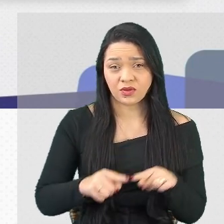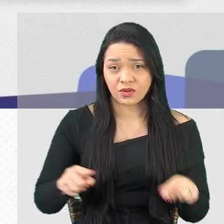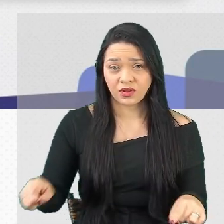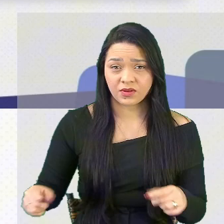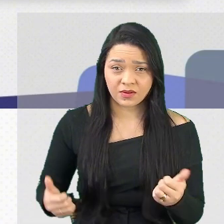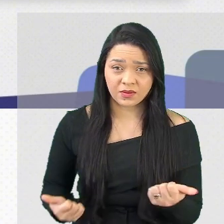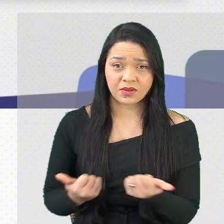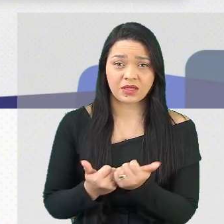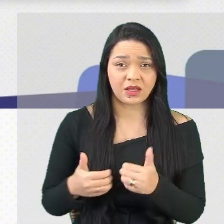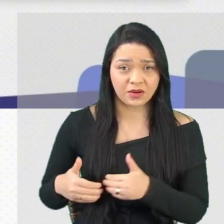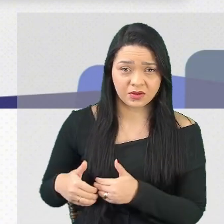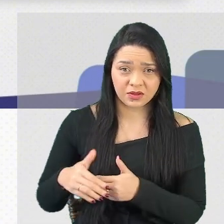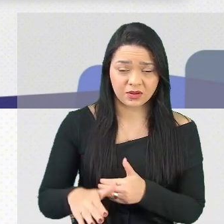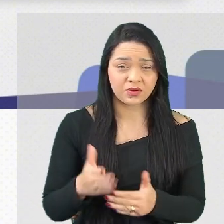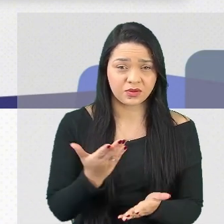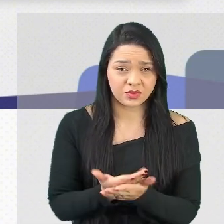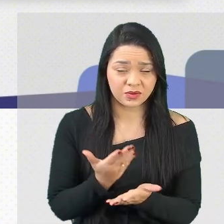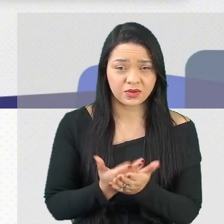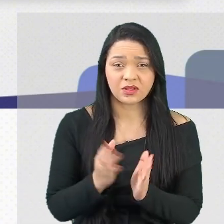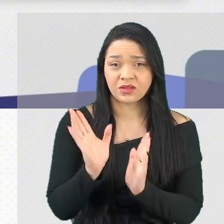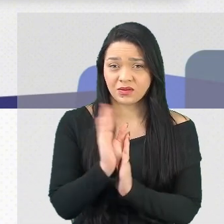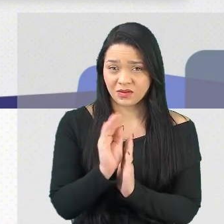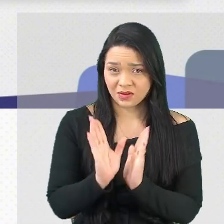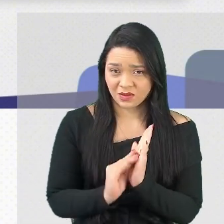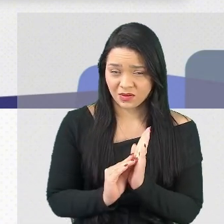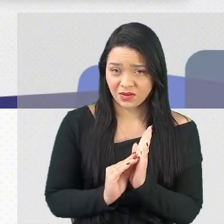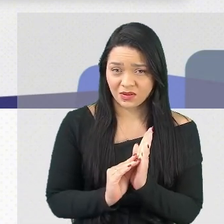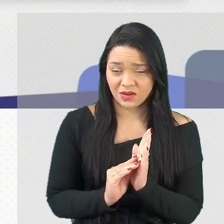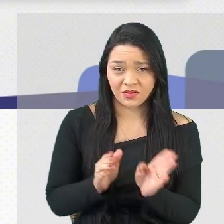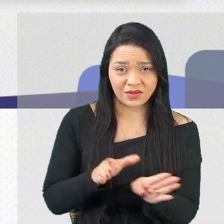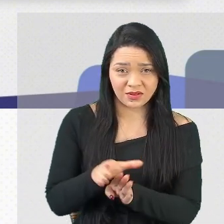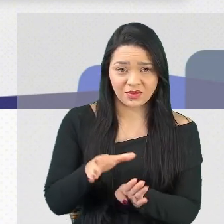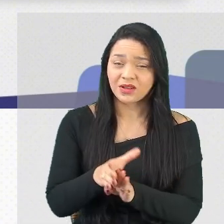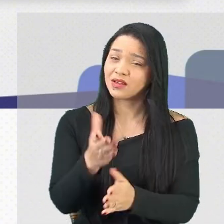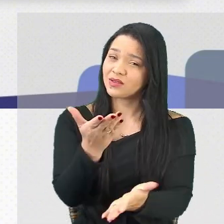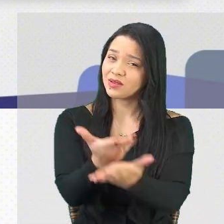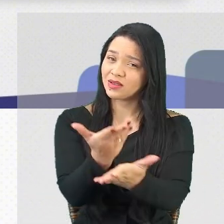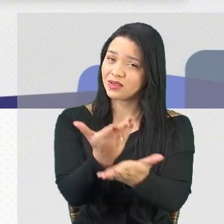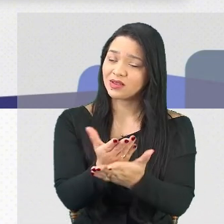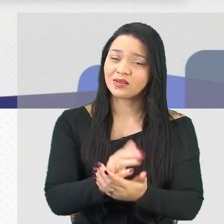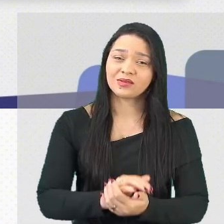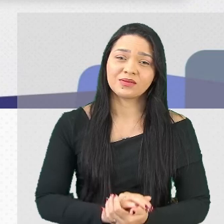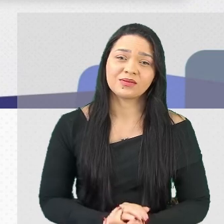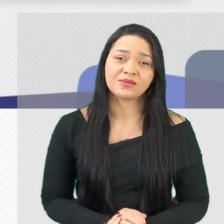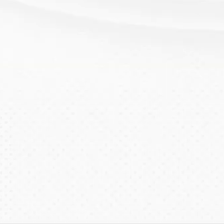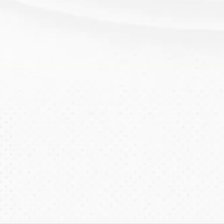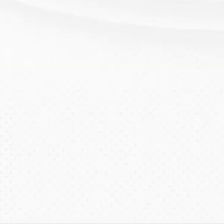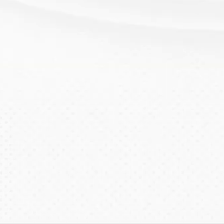apoiá-lo na continuidade do estudo desse conteúdo. Aqui fica a dica para vocês, estuda aí.